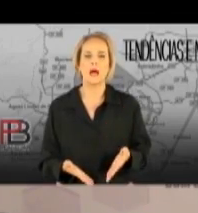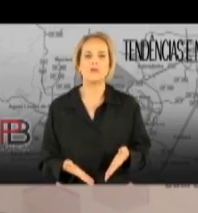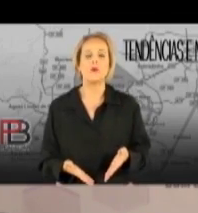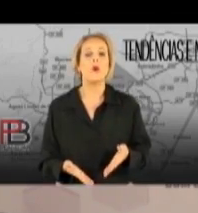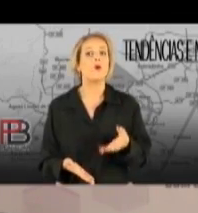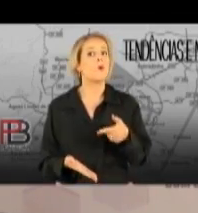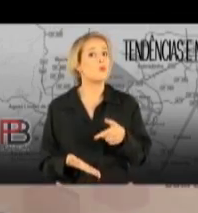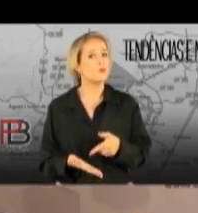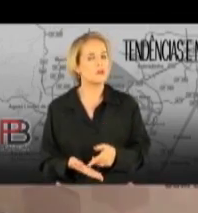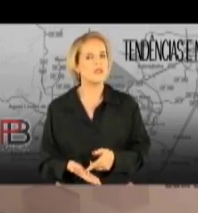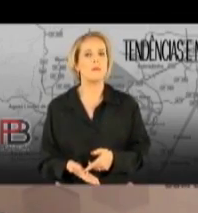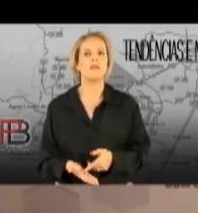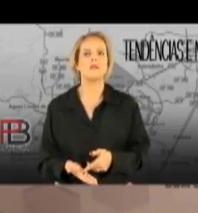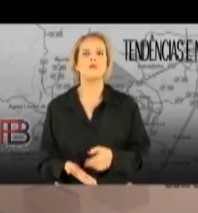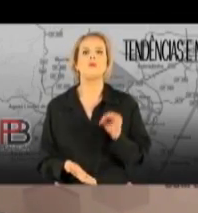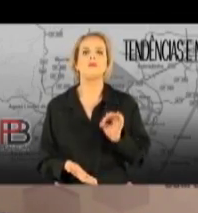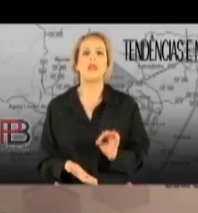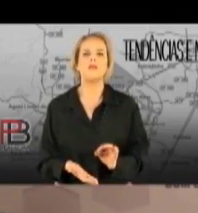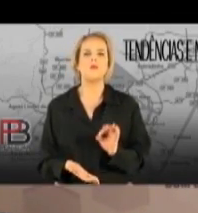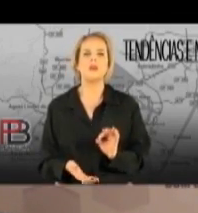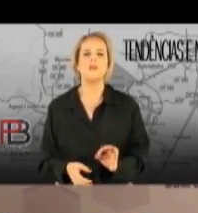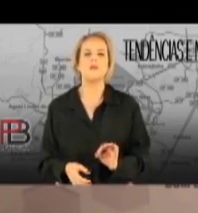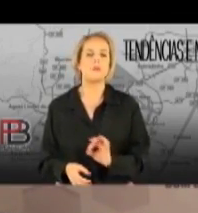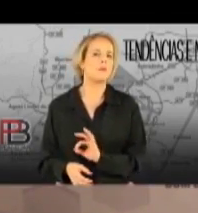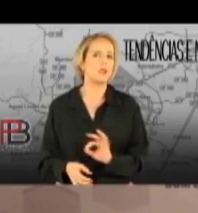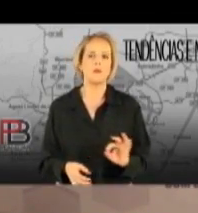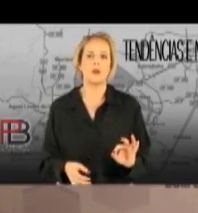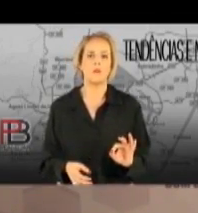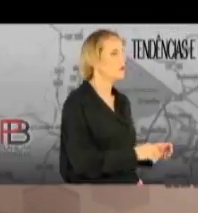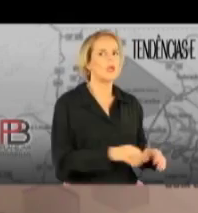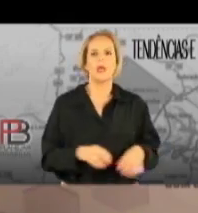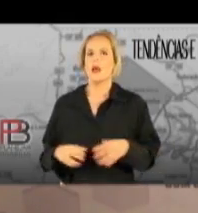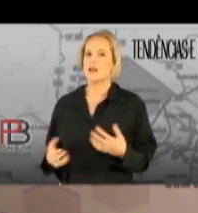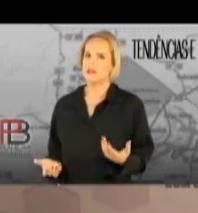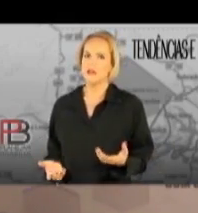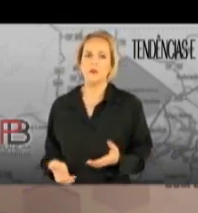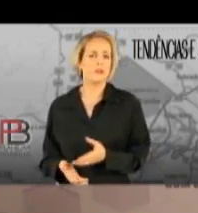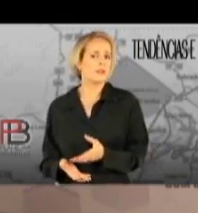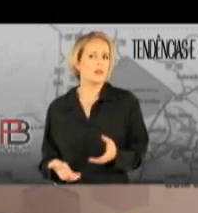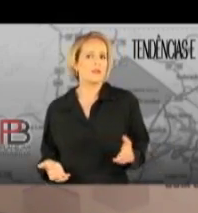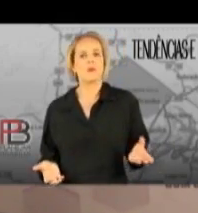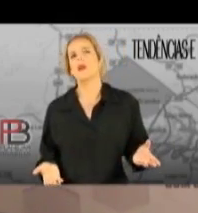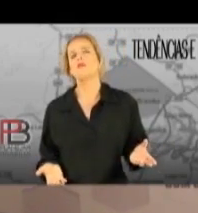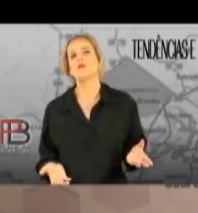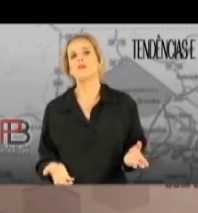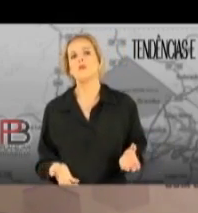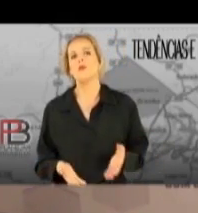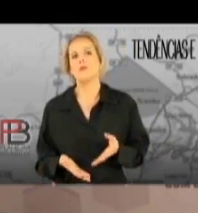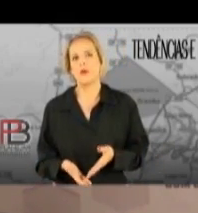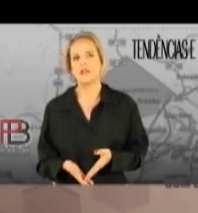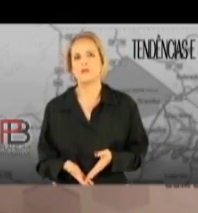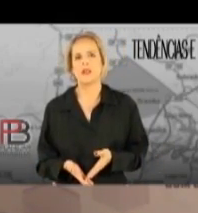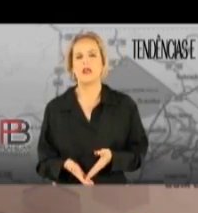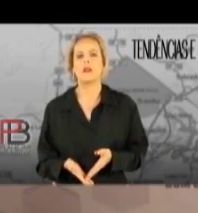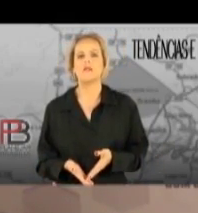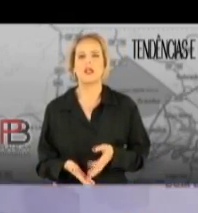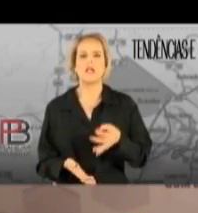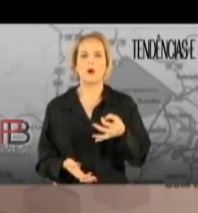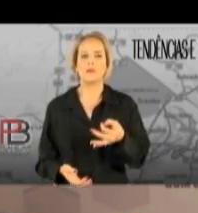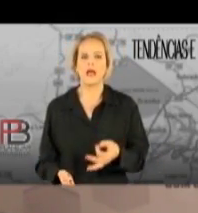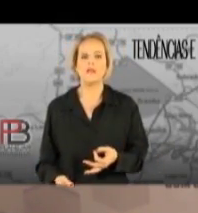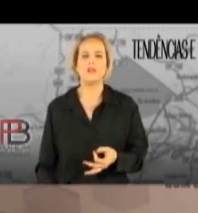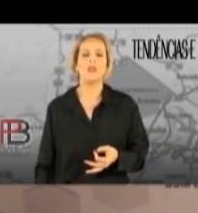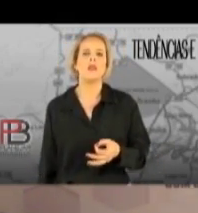igual espaço, como foi estabelecido desde o início da primeira reunião. Assim, todas essas precauções foram feitas para